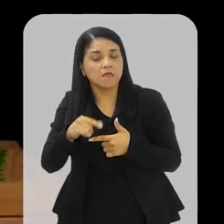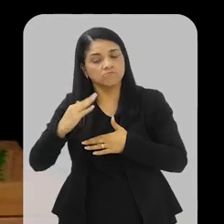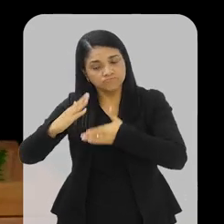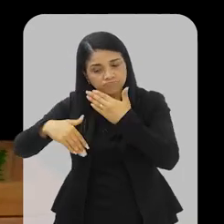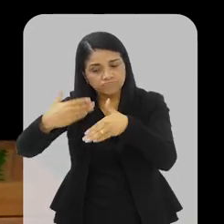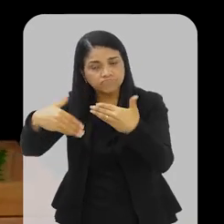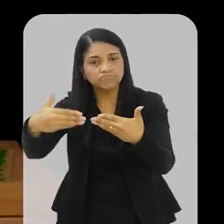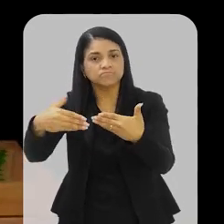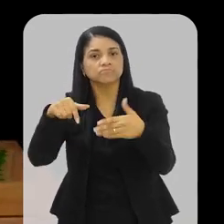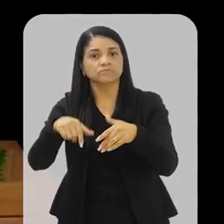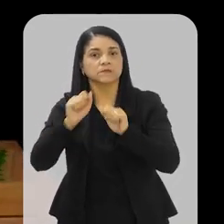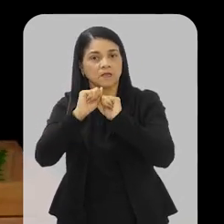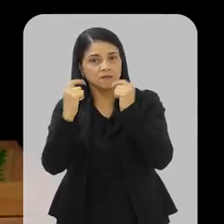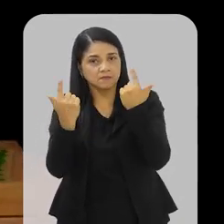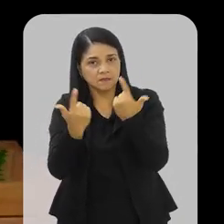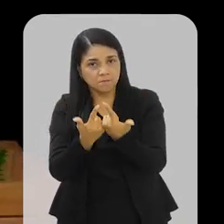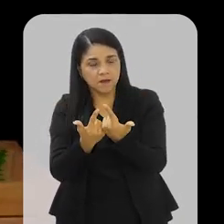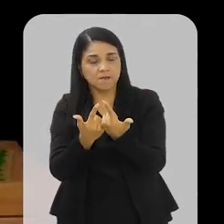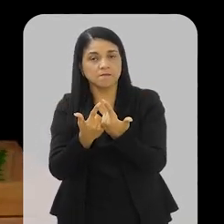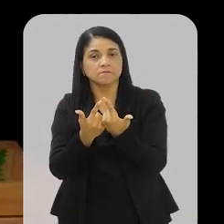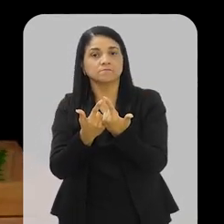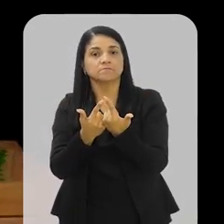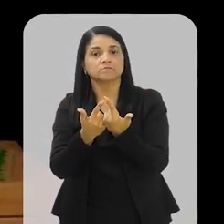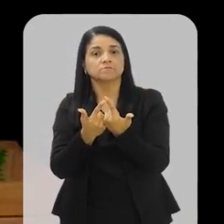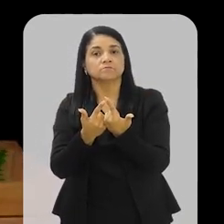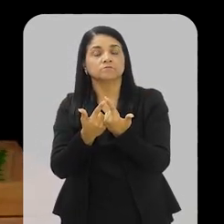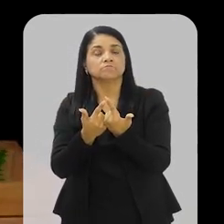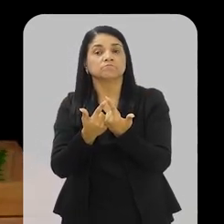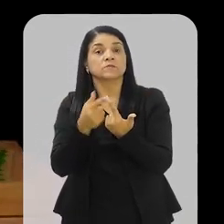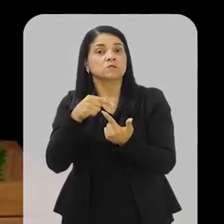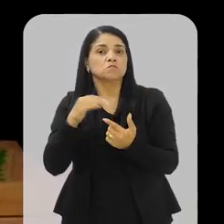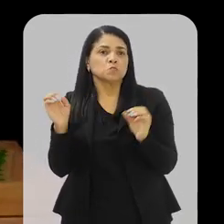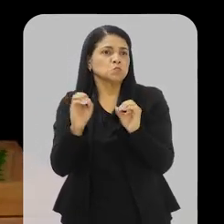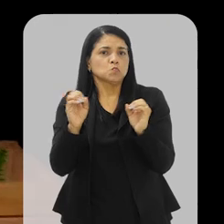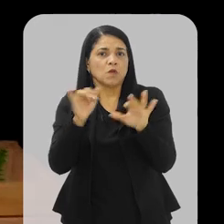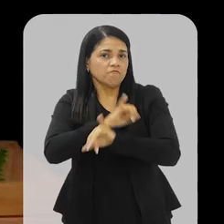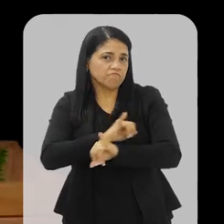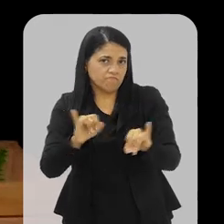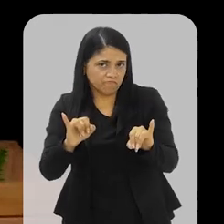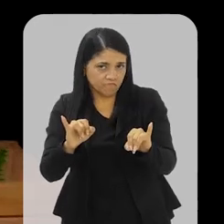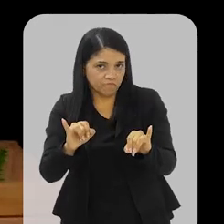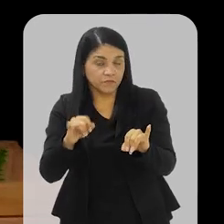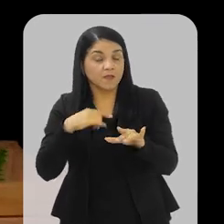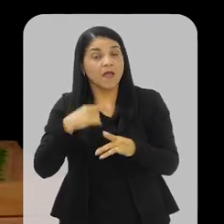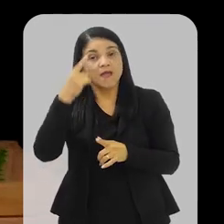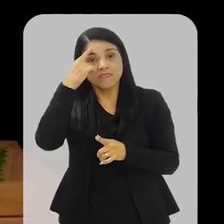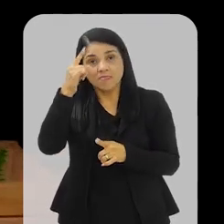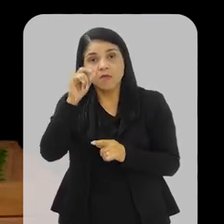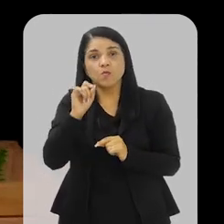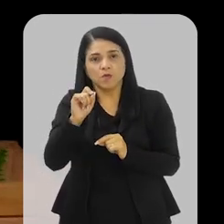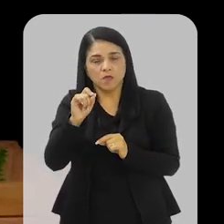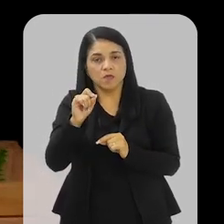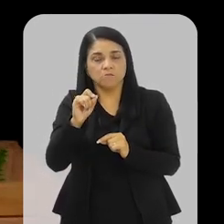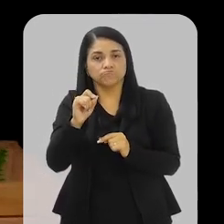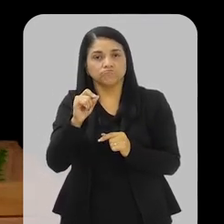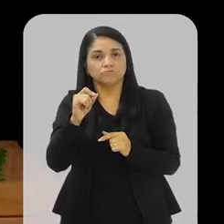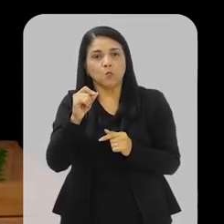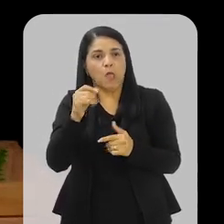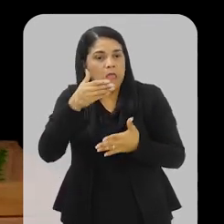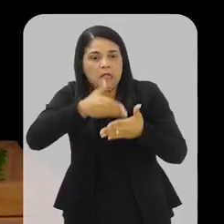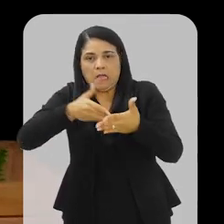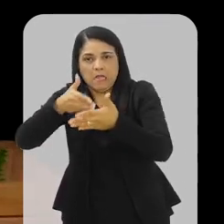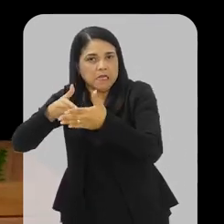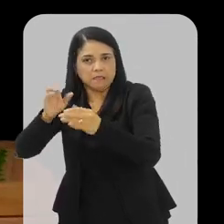que nós estamos aqui criando na Assembleia Legislativa que posteriormente nunca foi falado e a nossa ideia justamente é essa não criar